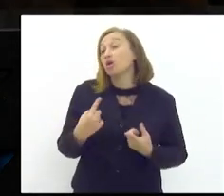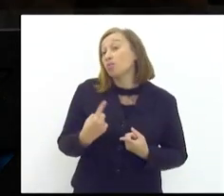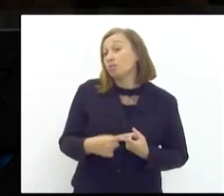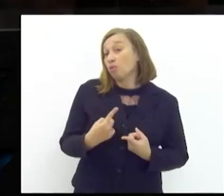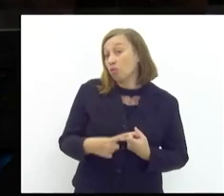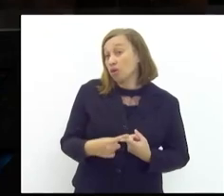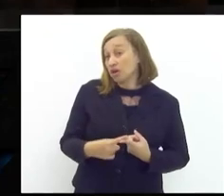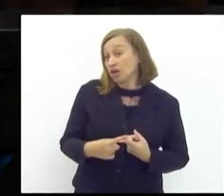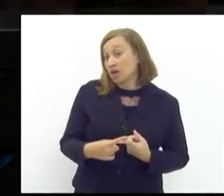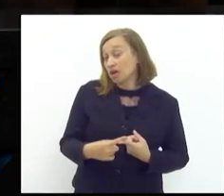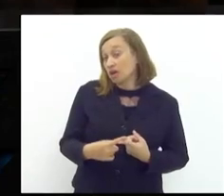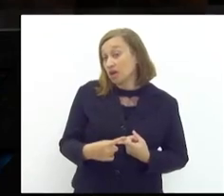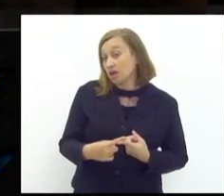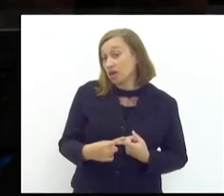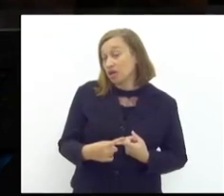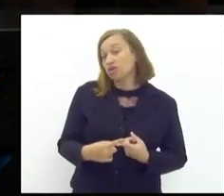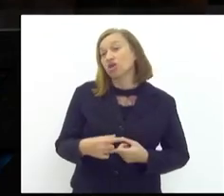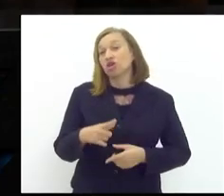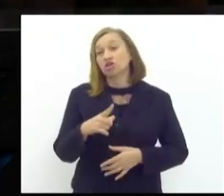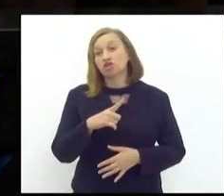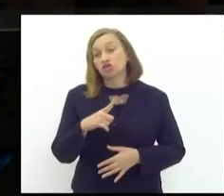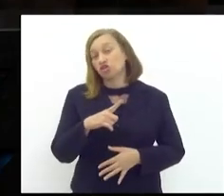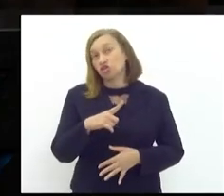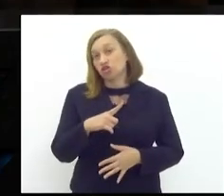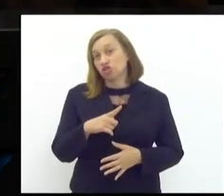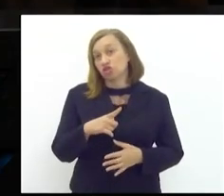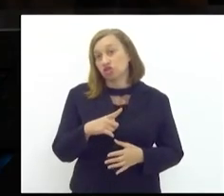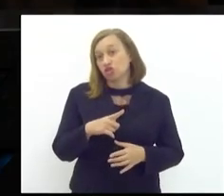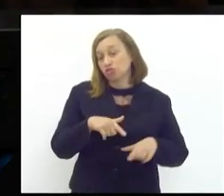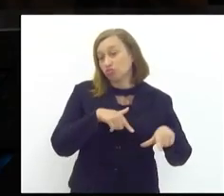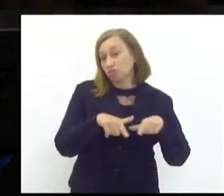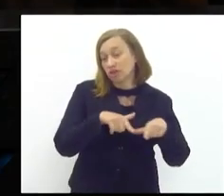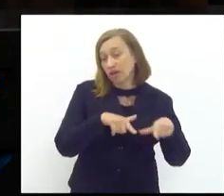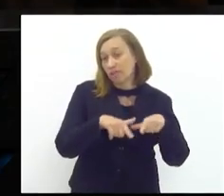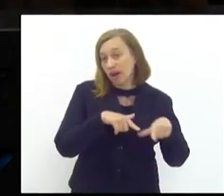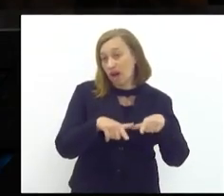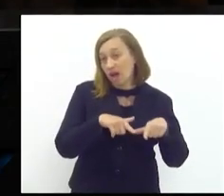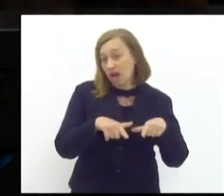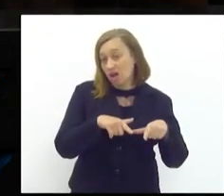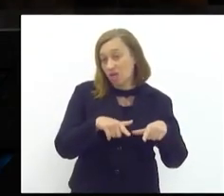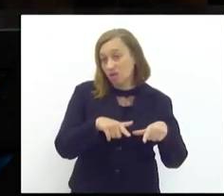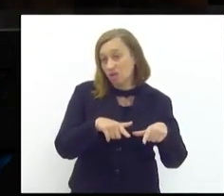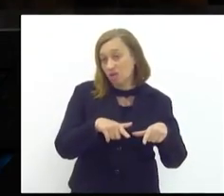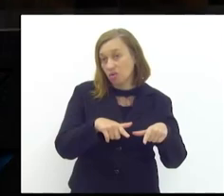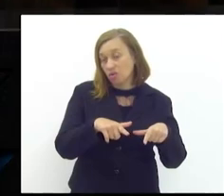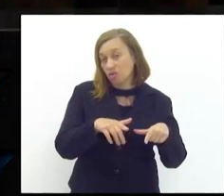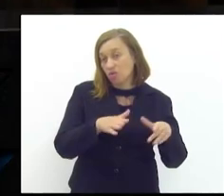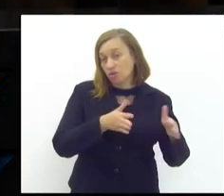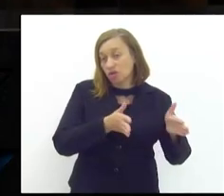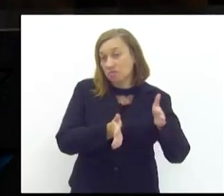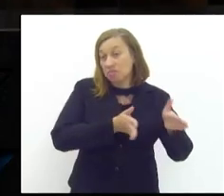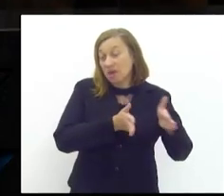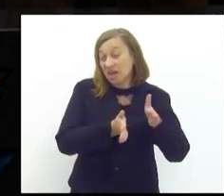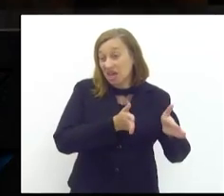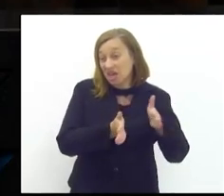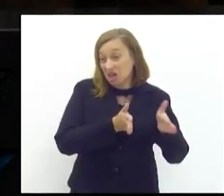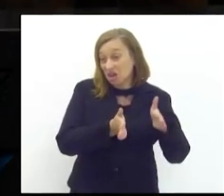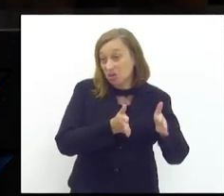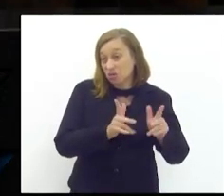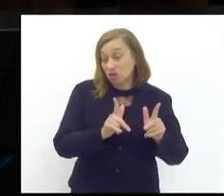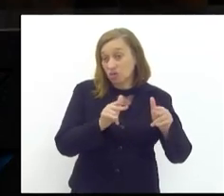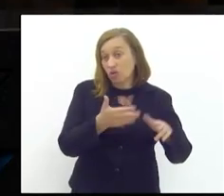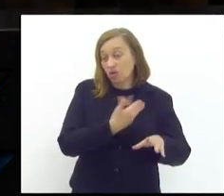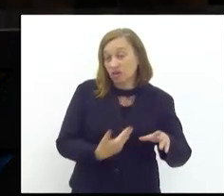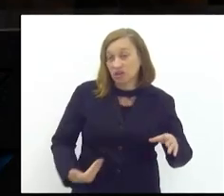era ocupava um carro em comissão um cargo eletivo como governador do Estado e deixa